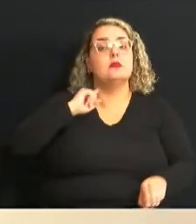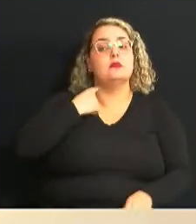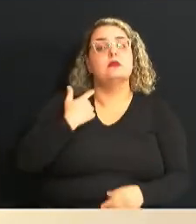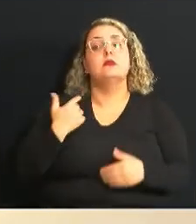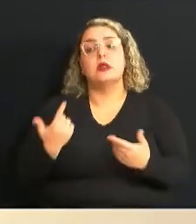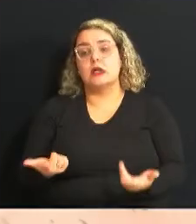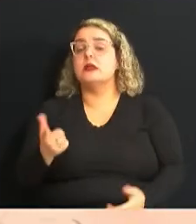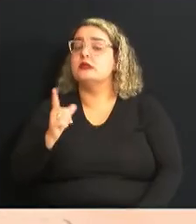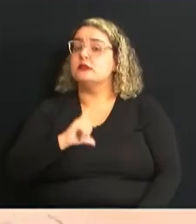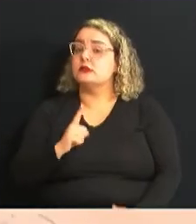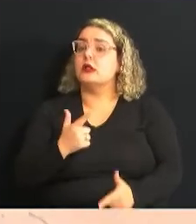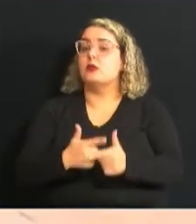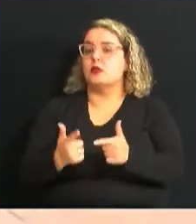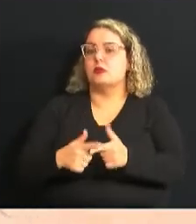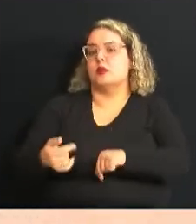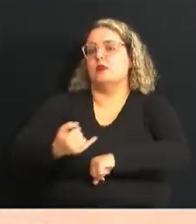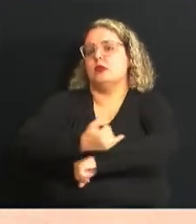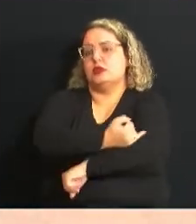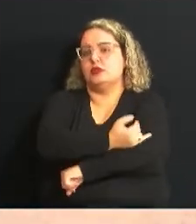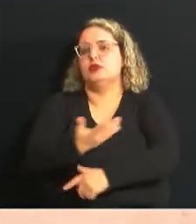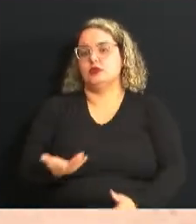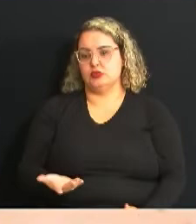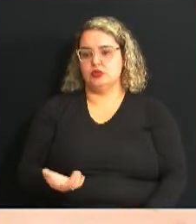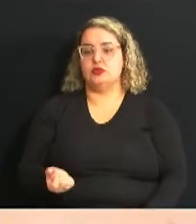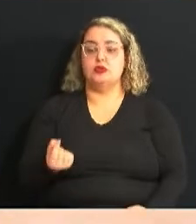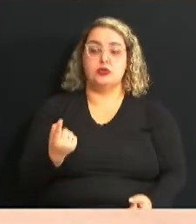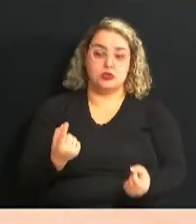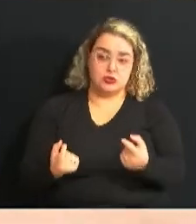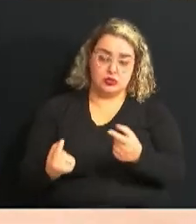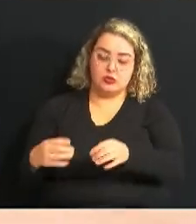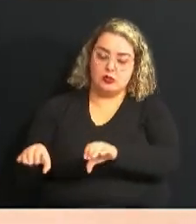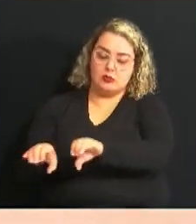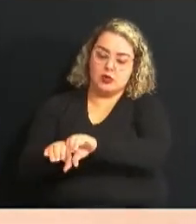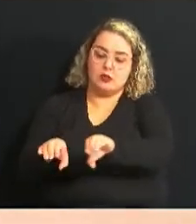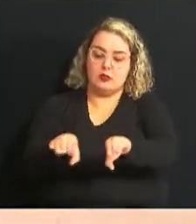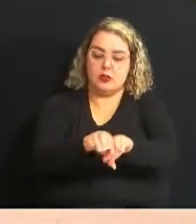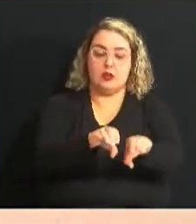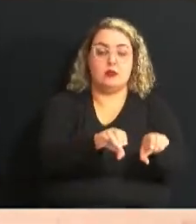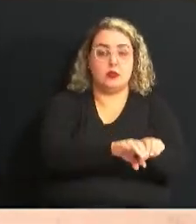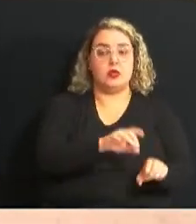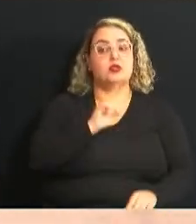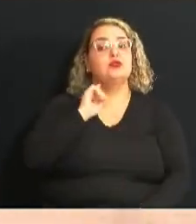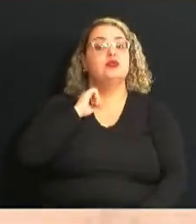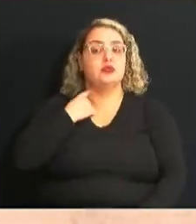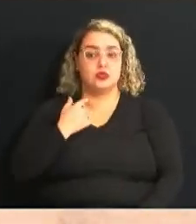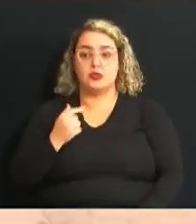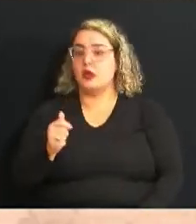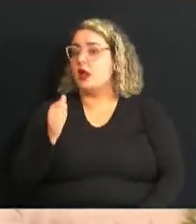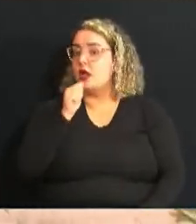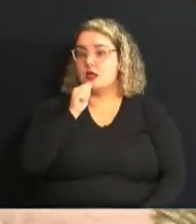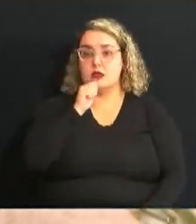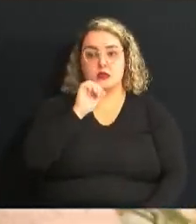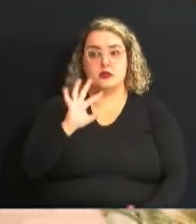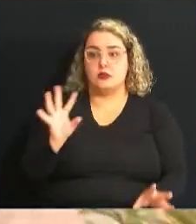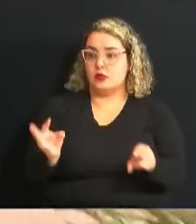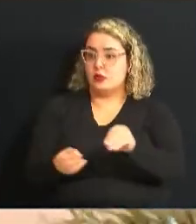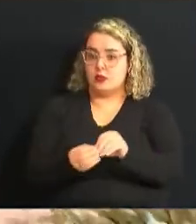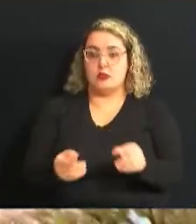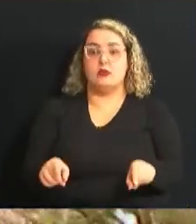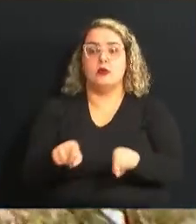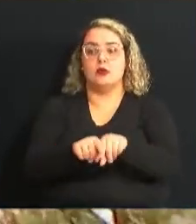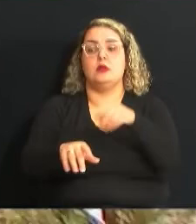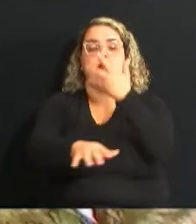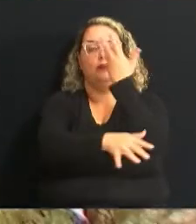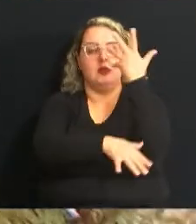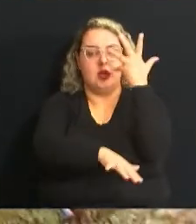de infraestrutura, tanto de algumas ligações de esgoto que ainda não foram concluídas, como também das praças, das